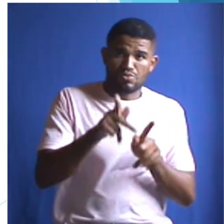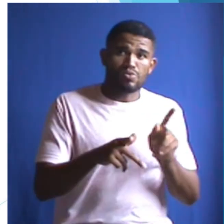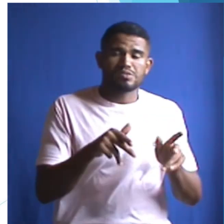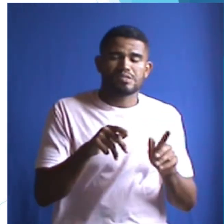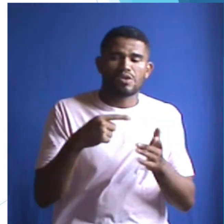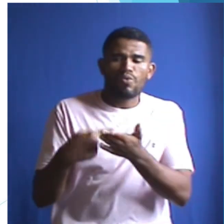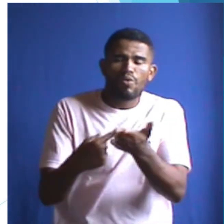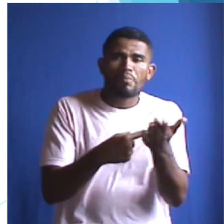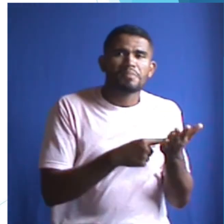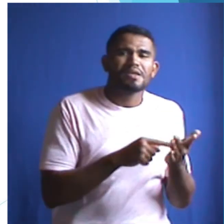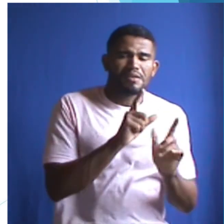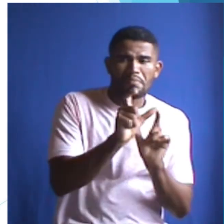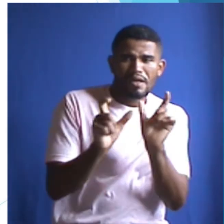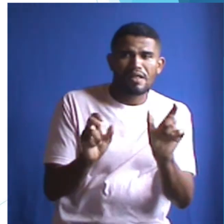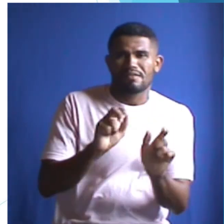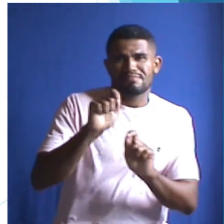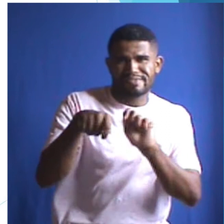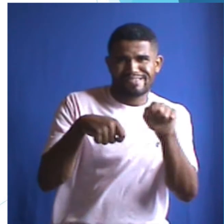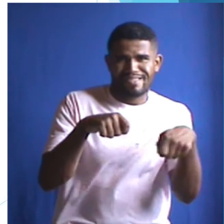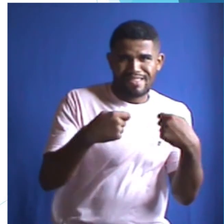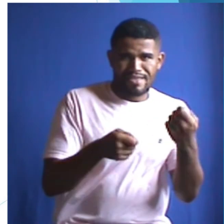normatiza signos, que